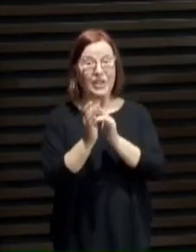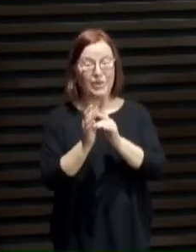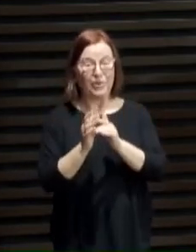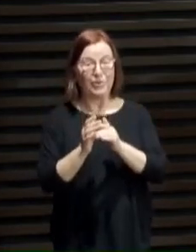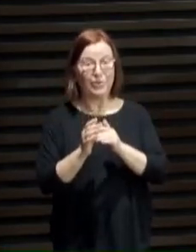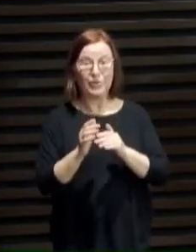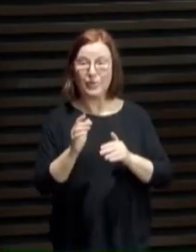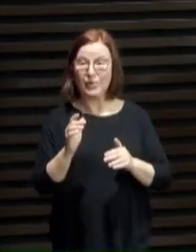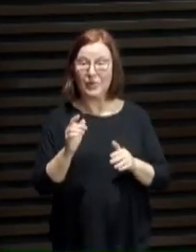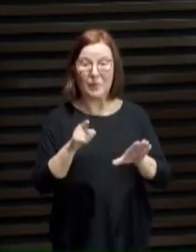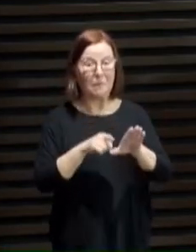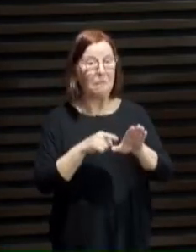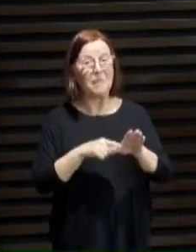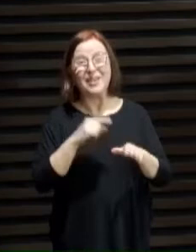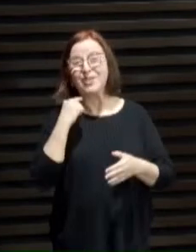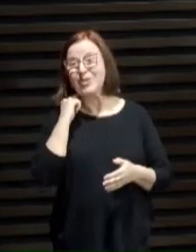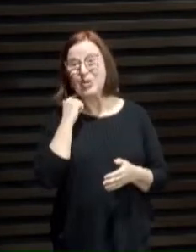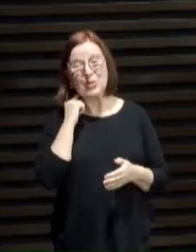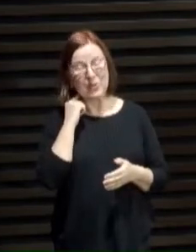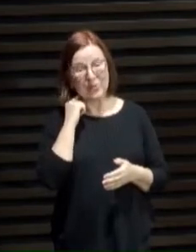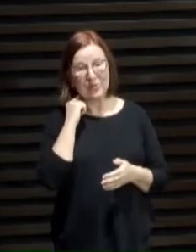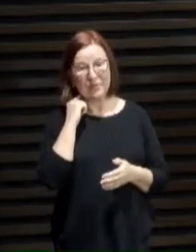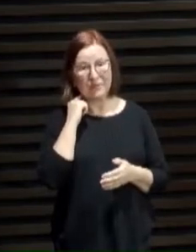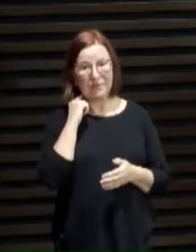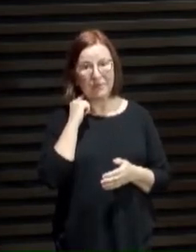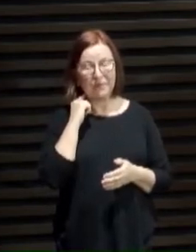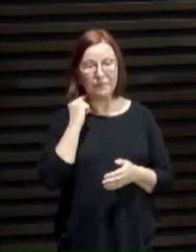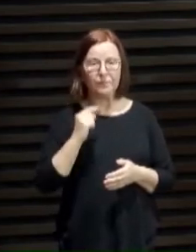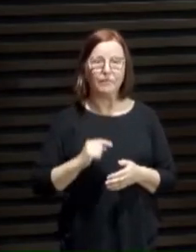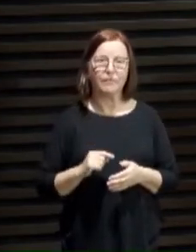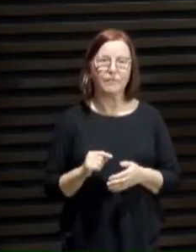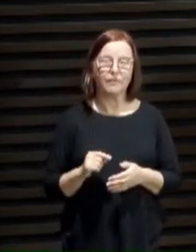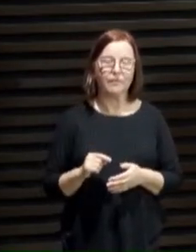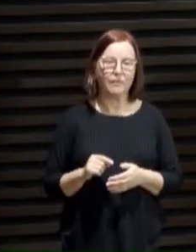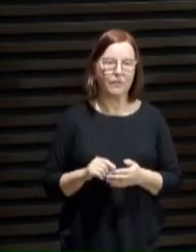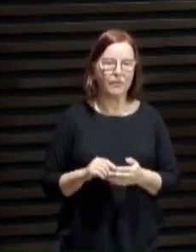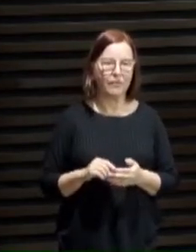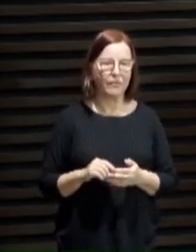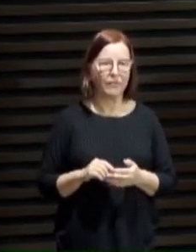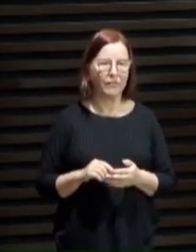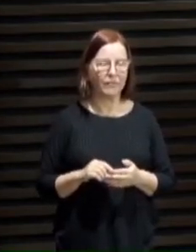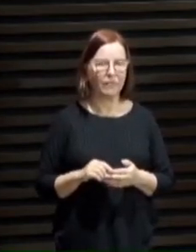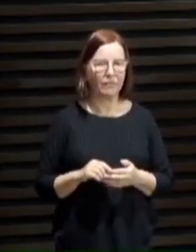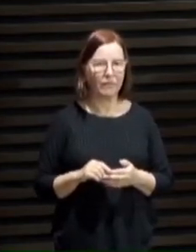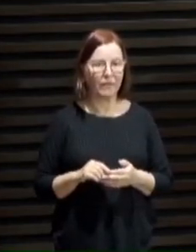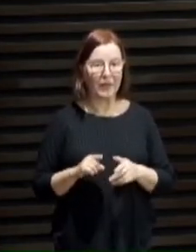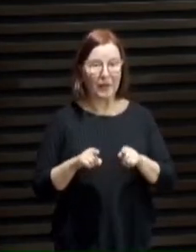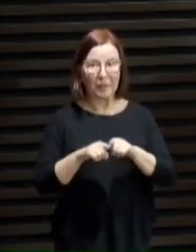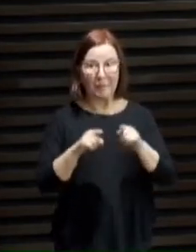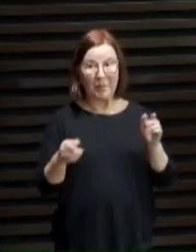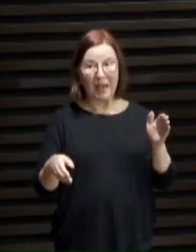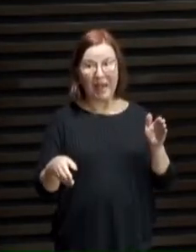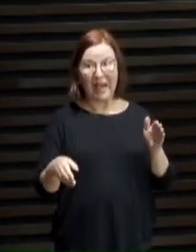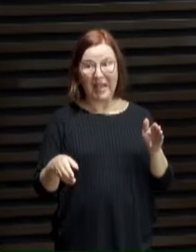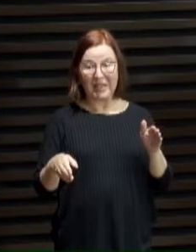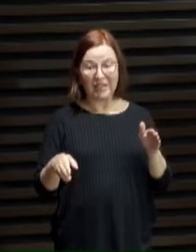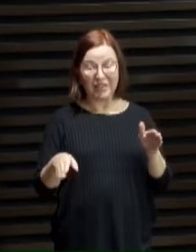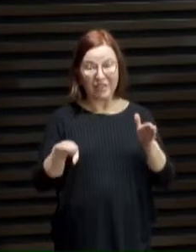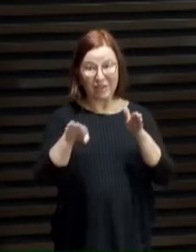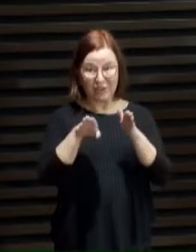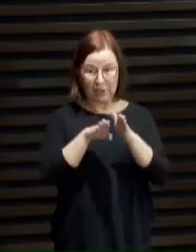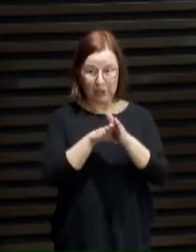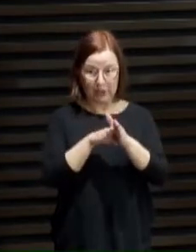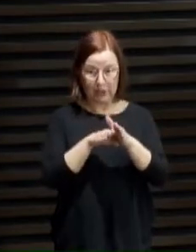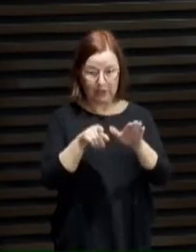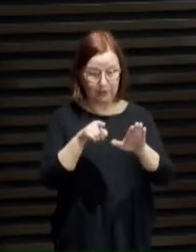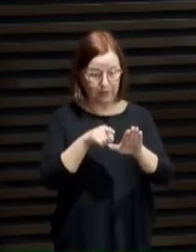estava simplesmente derrubar aquele vaso de uma vez por todas e acabou. Mas quando ela chega, os pés de Jesus estavam